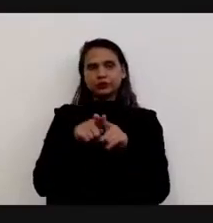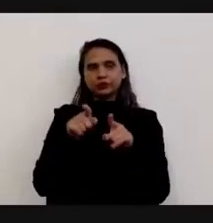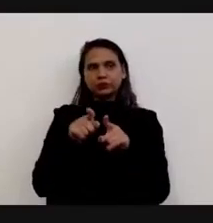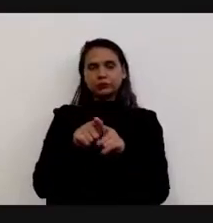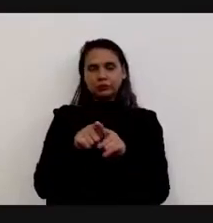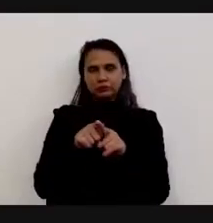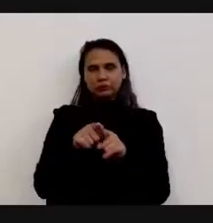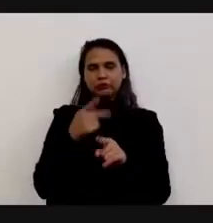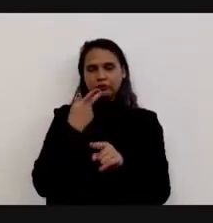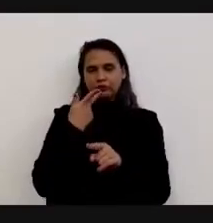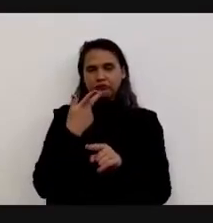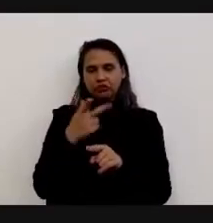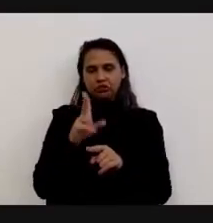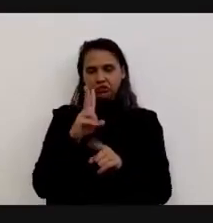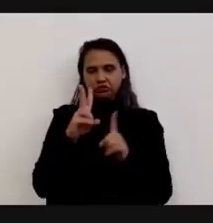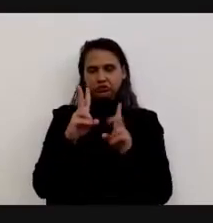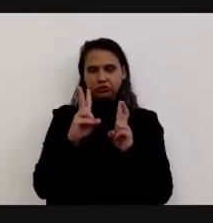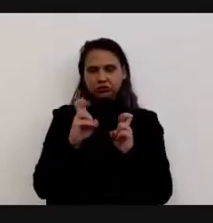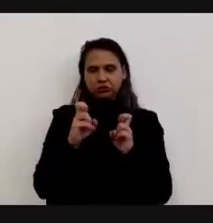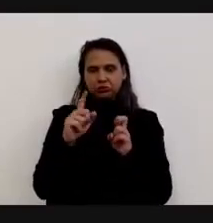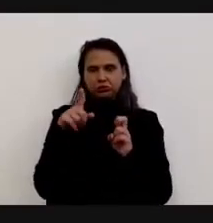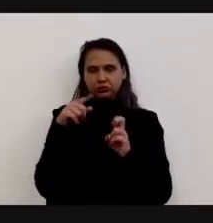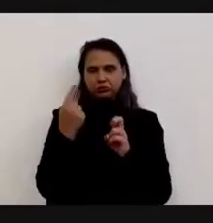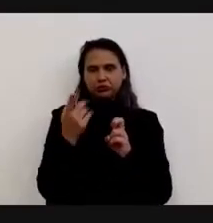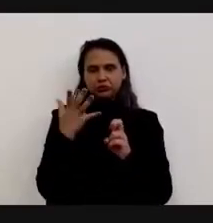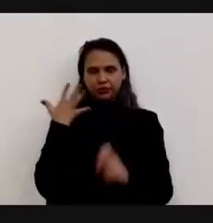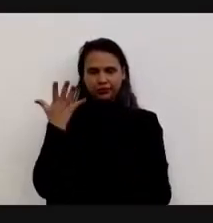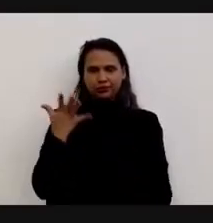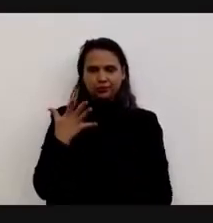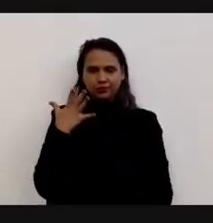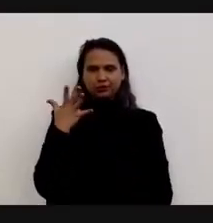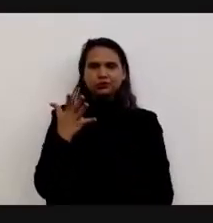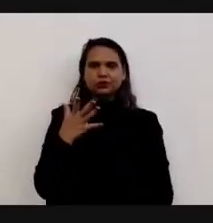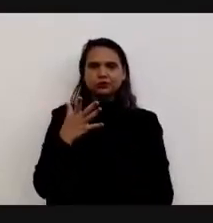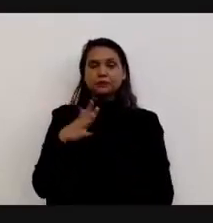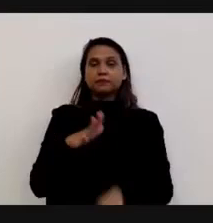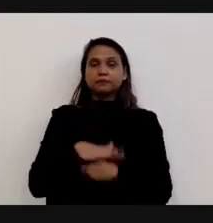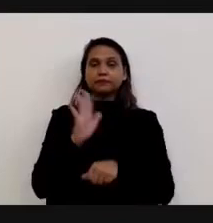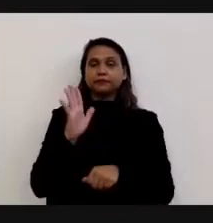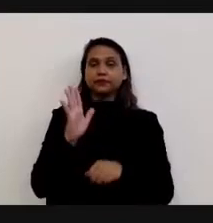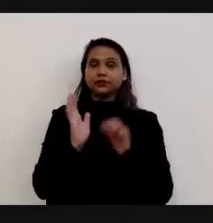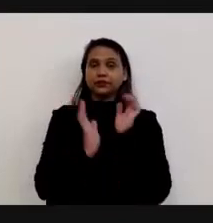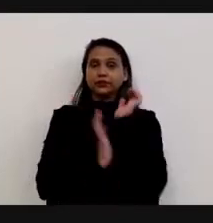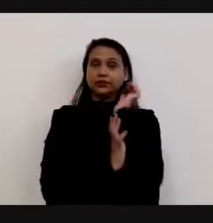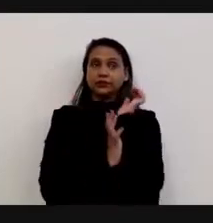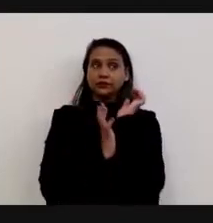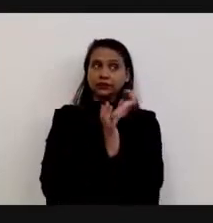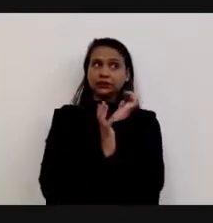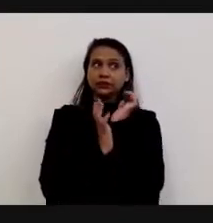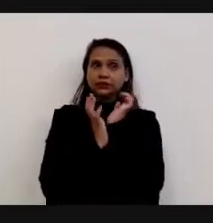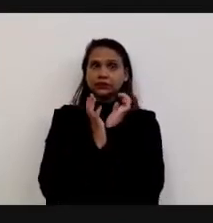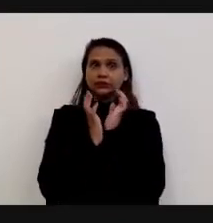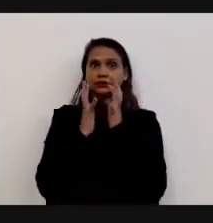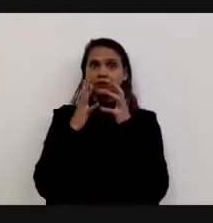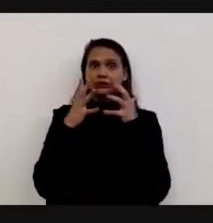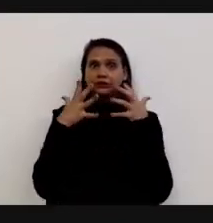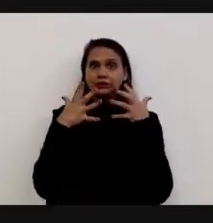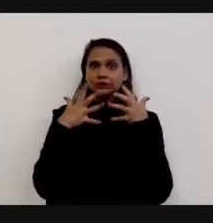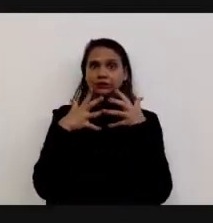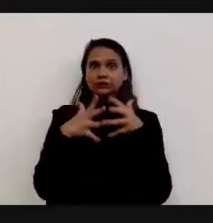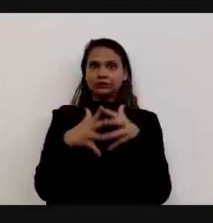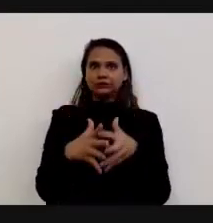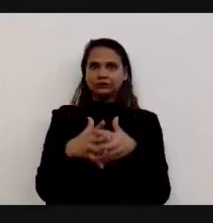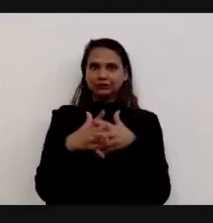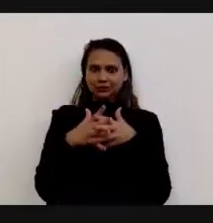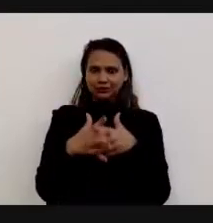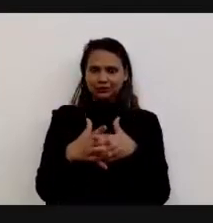vou tratar na segunda palestra, isso vai ficar mais complicado. Cada vez nós vamos ter mais a impressão que estamos interagindo